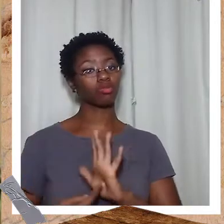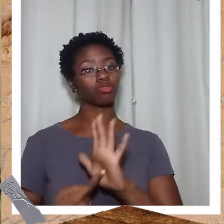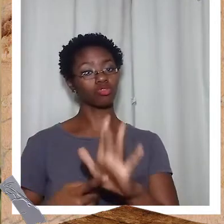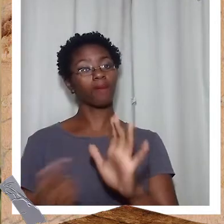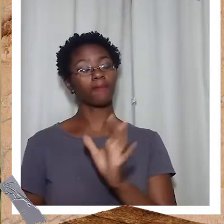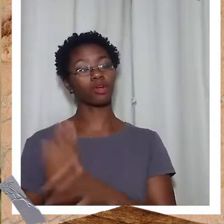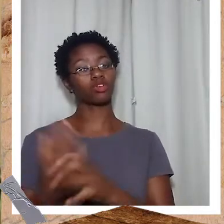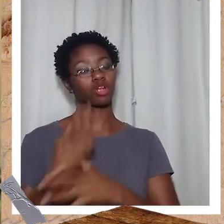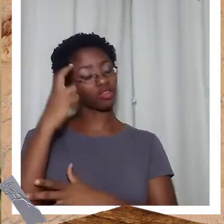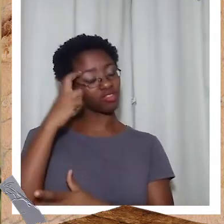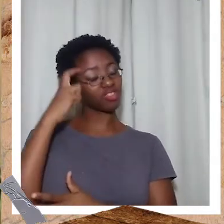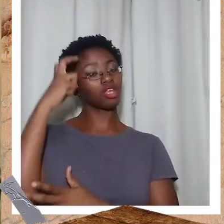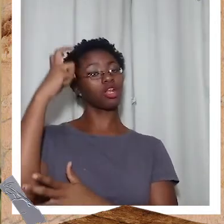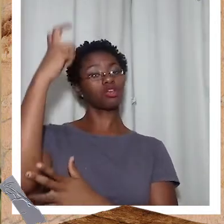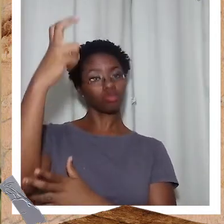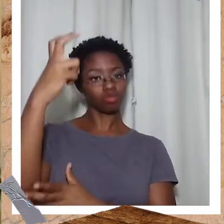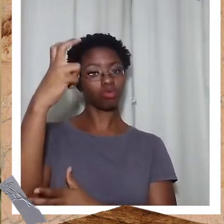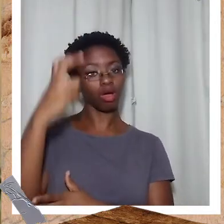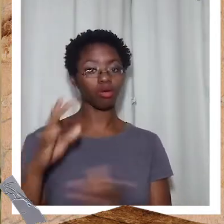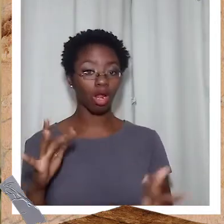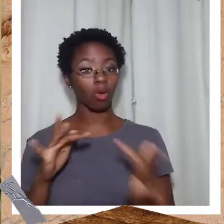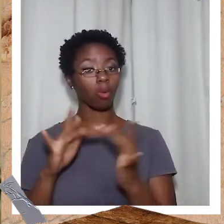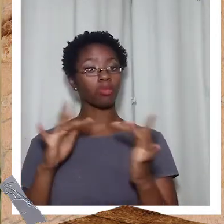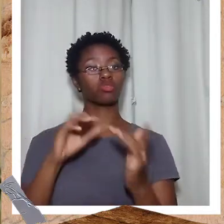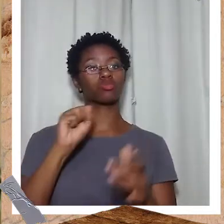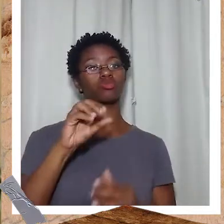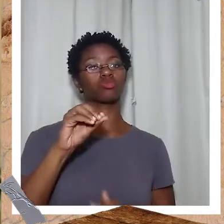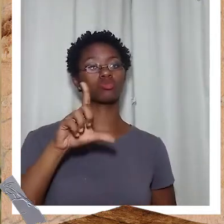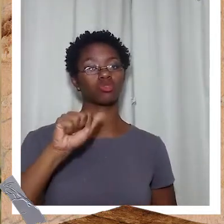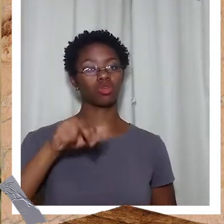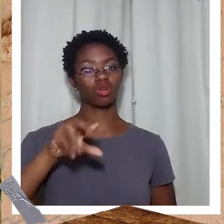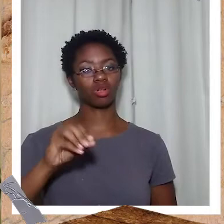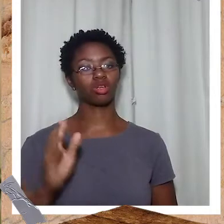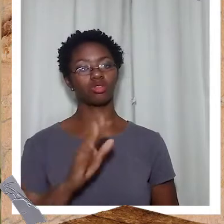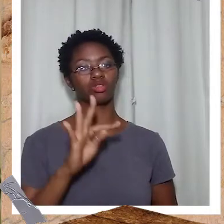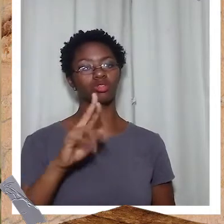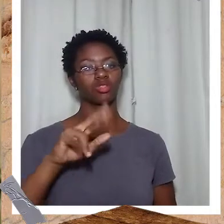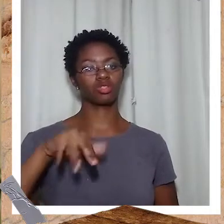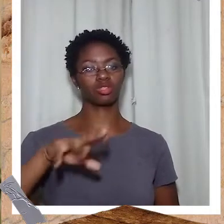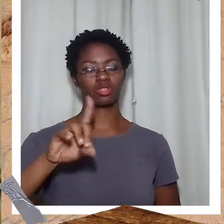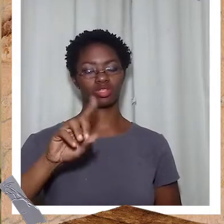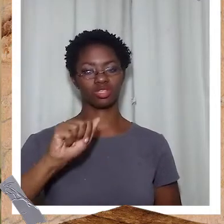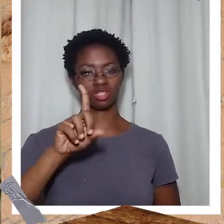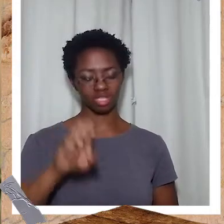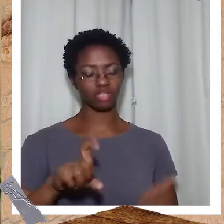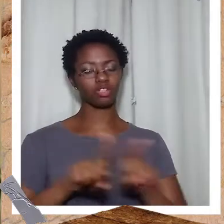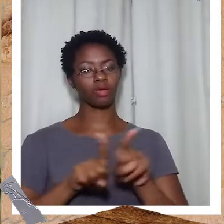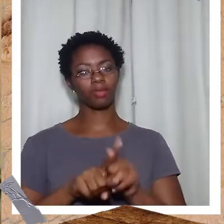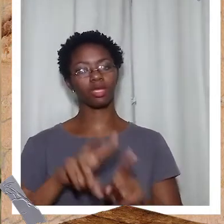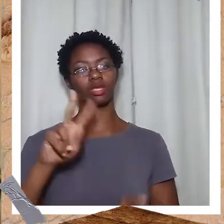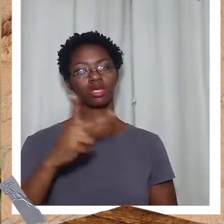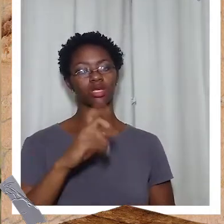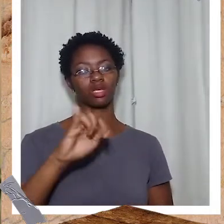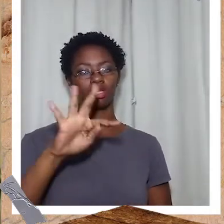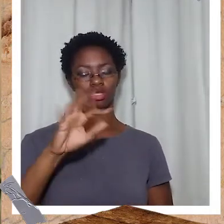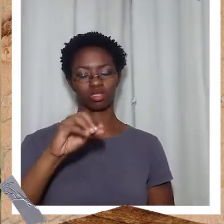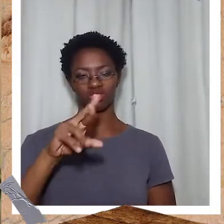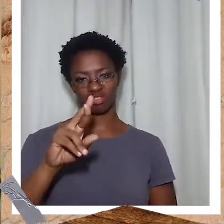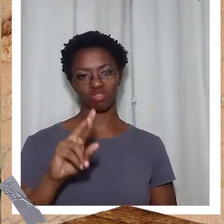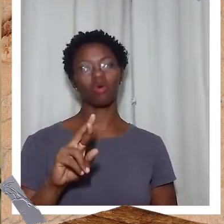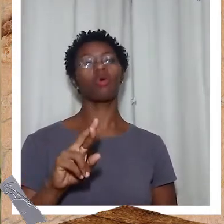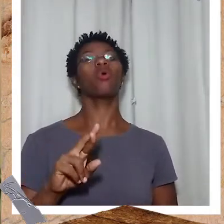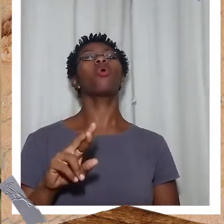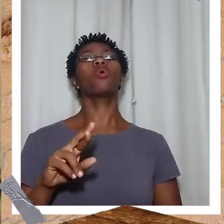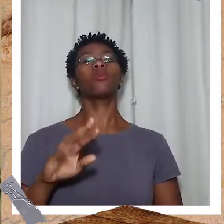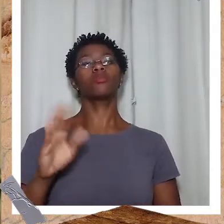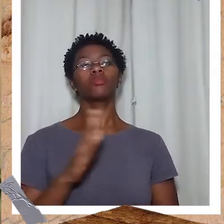Carolina teve relação com Solano Trindade, Carolina conheceu Heitor dos Prazeres, Carolina conheceu uma série de lideranças negras do